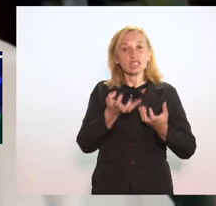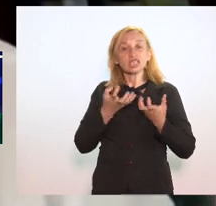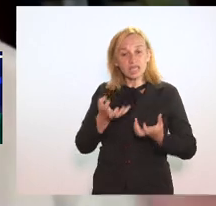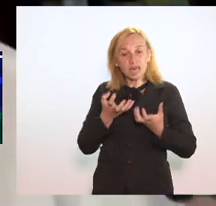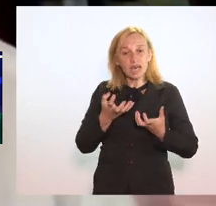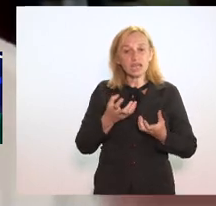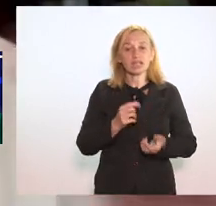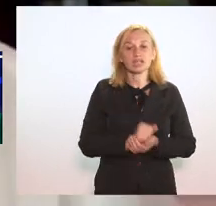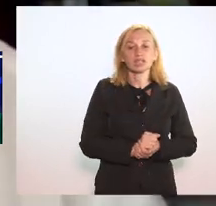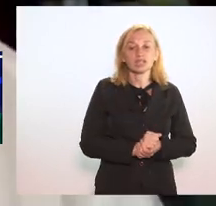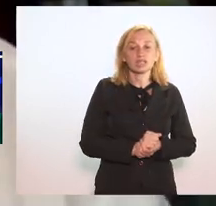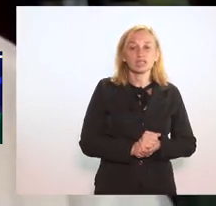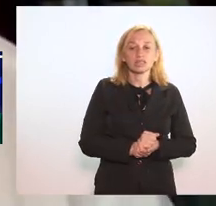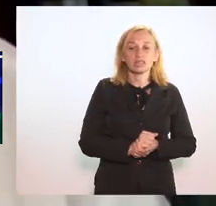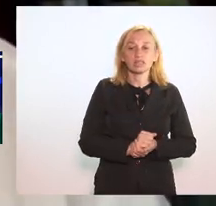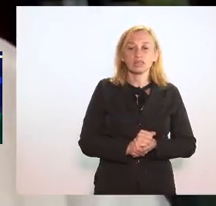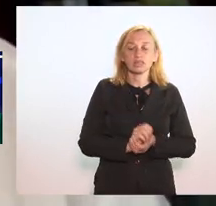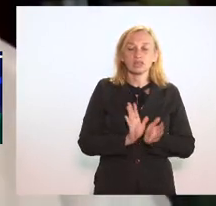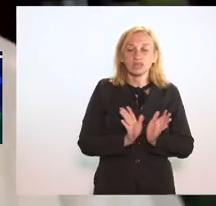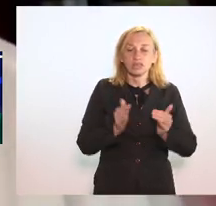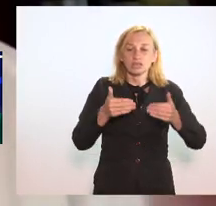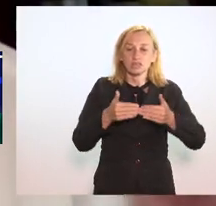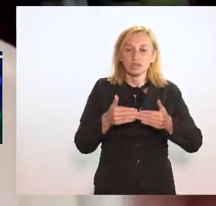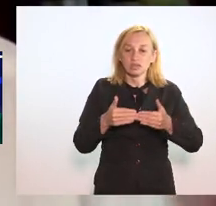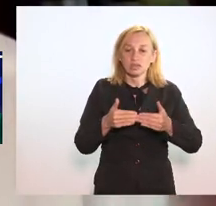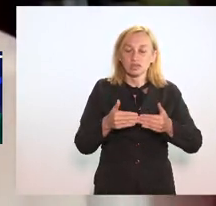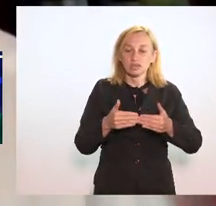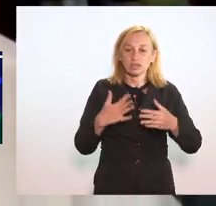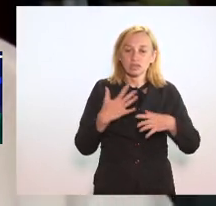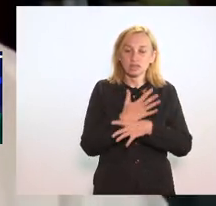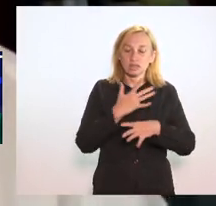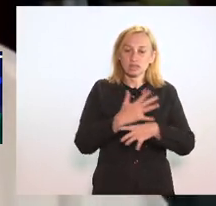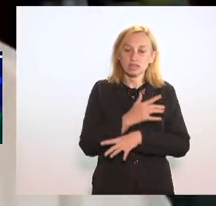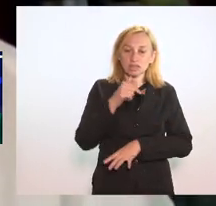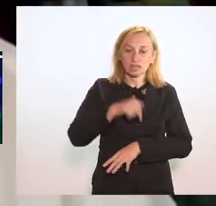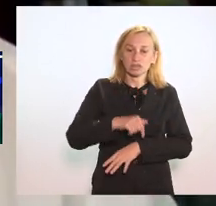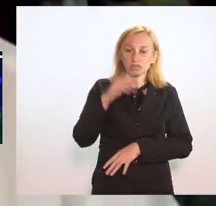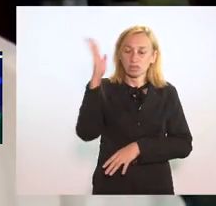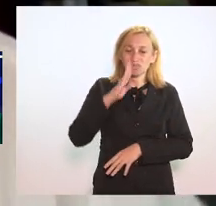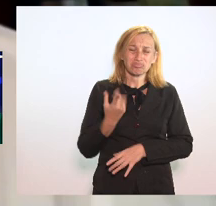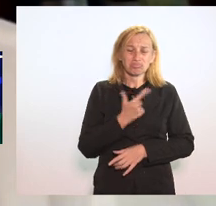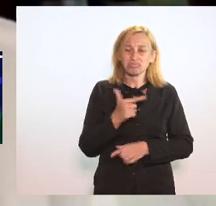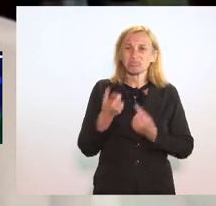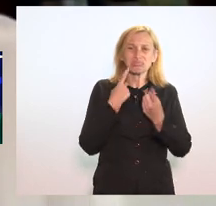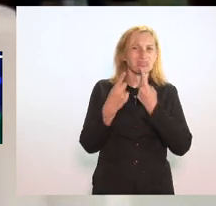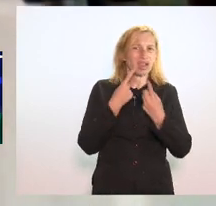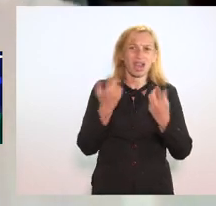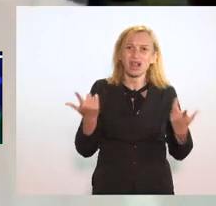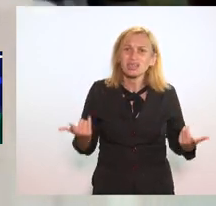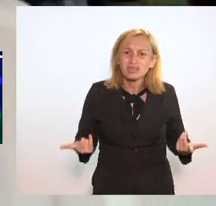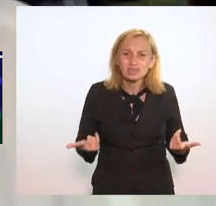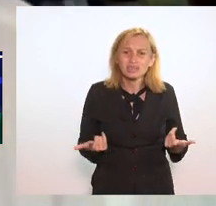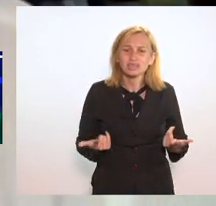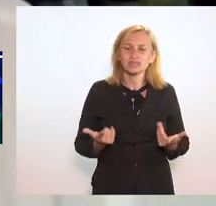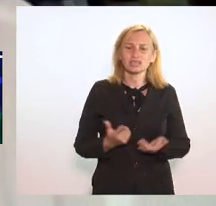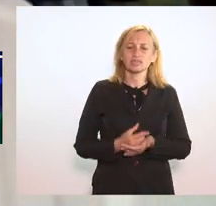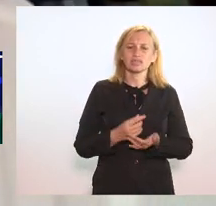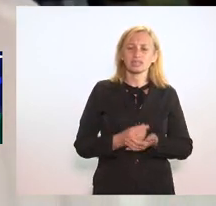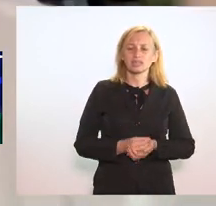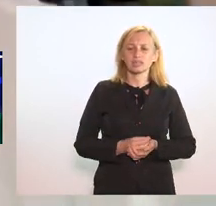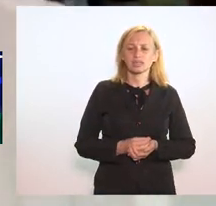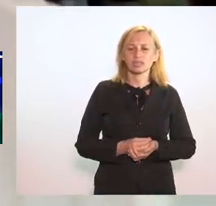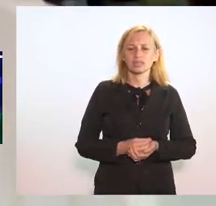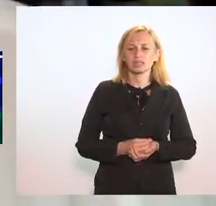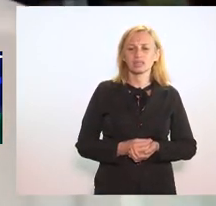por isso que os rouquidão aqui no Brasil não estão dando certo que existe diálogo quer ser simplesmente um positivo